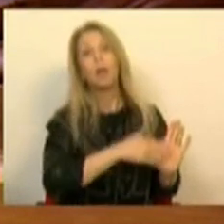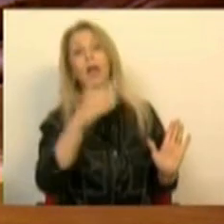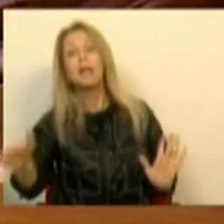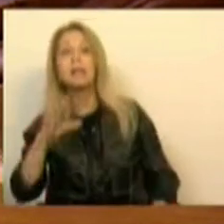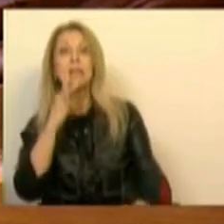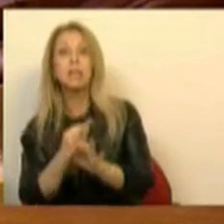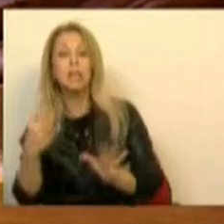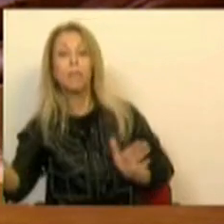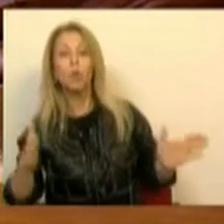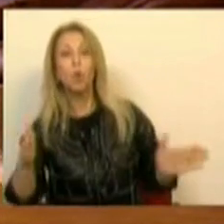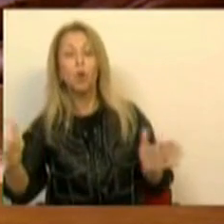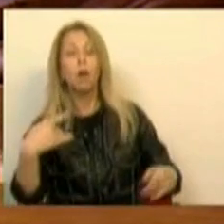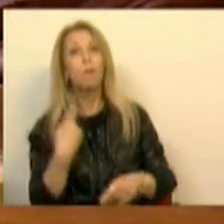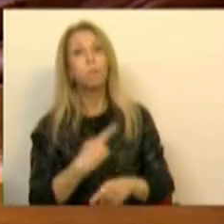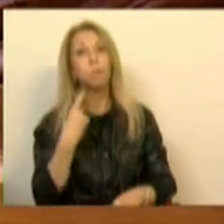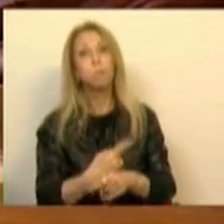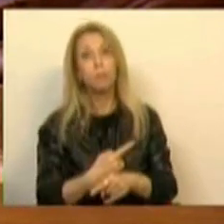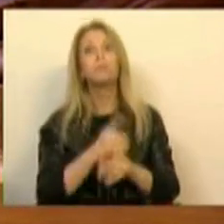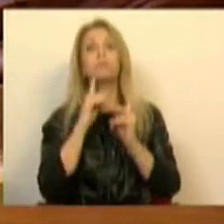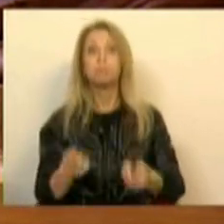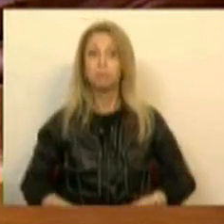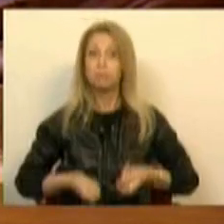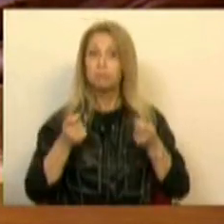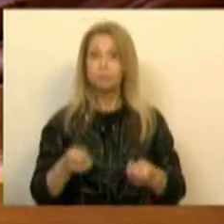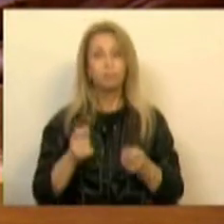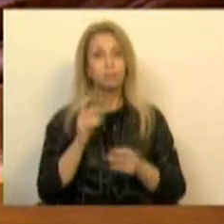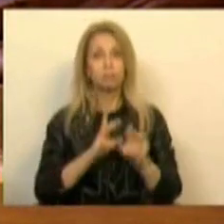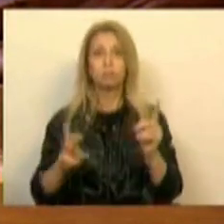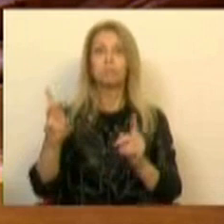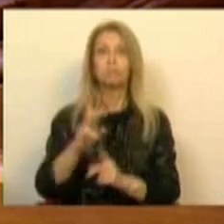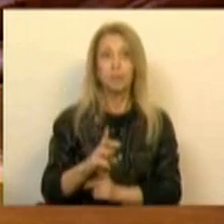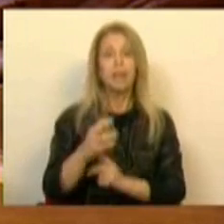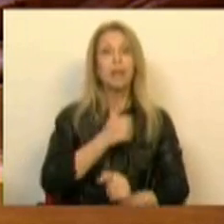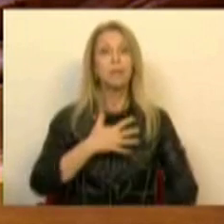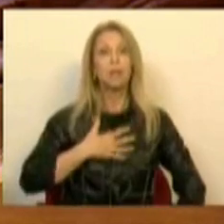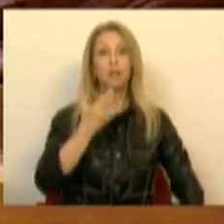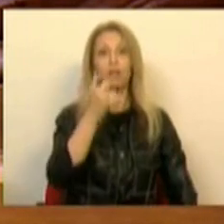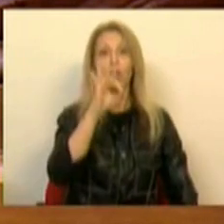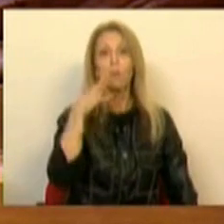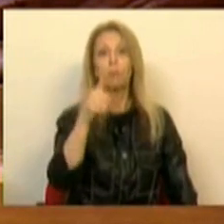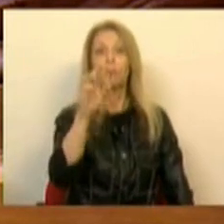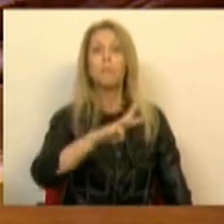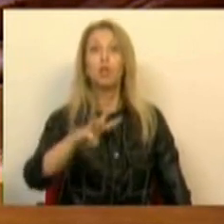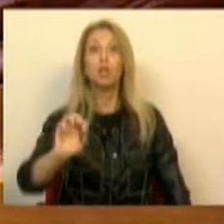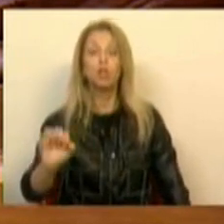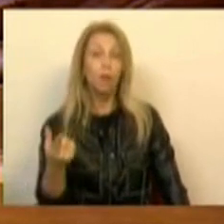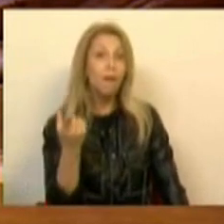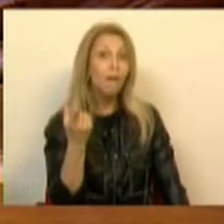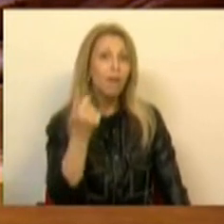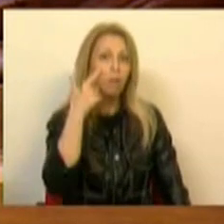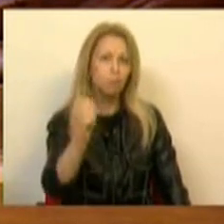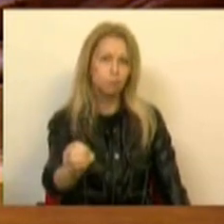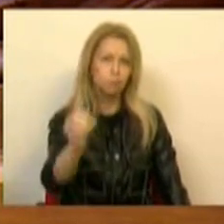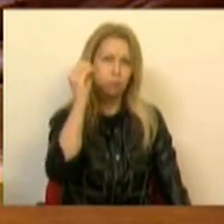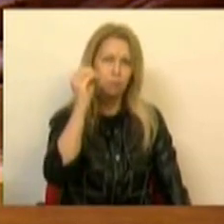tivemos o aumento recorde de investimento empresarial, 24 mil milhões de euros, uma verba que nunca